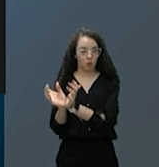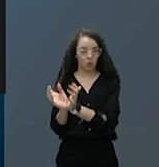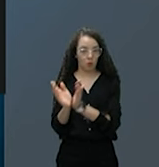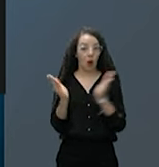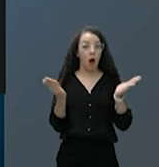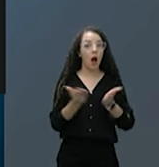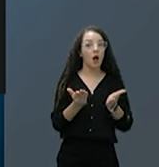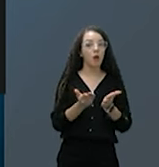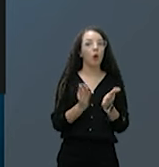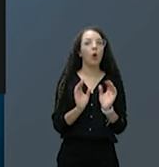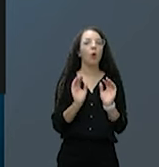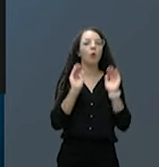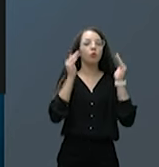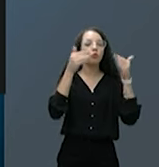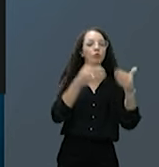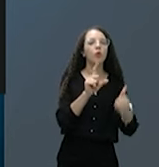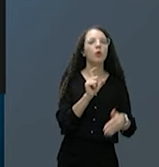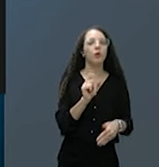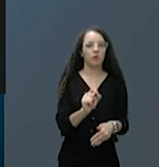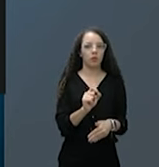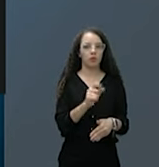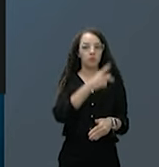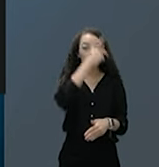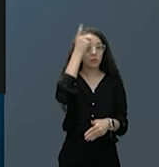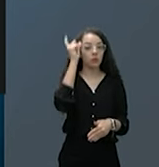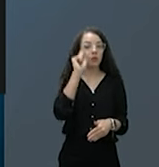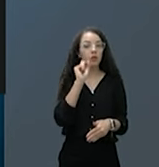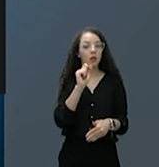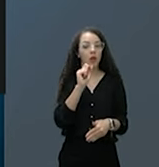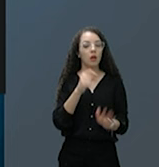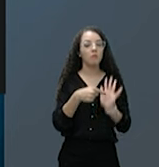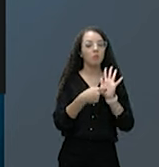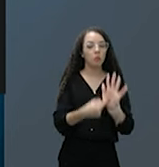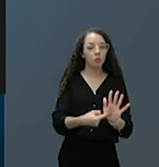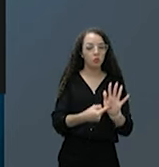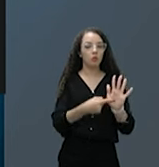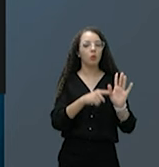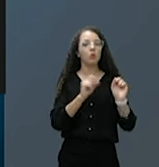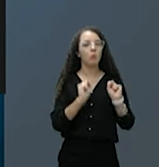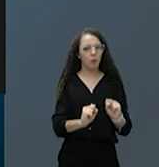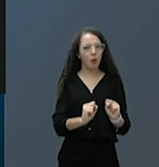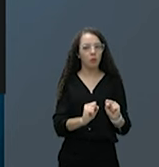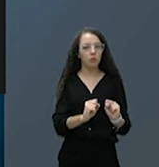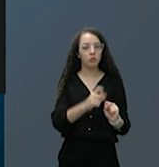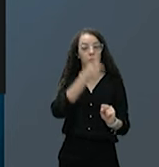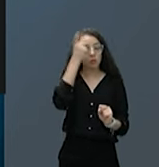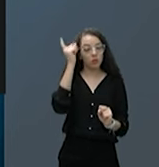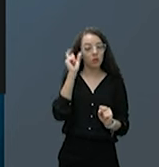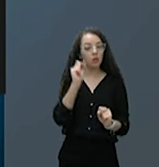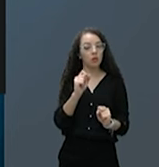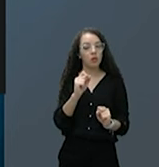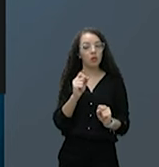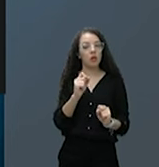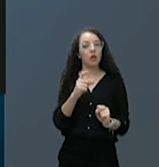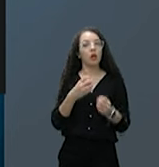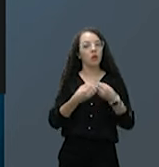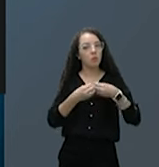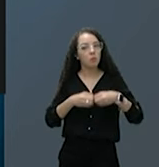portanto, a questão é: quem alegou a prescrição? Foi a parte ré. Quem tem o ônus de produzir a prova de que